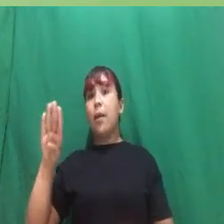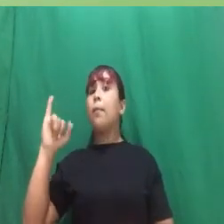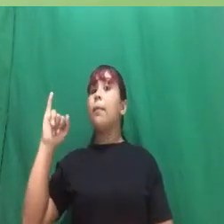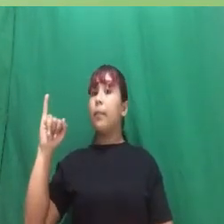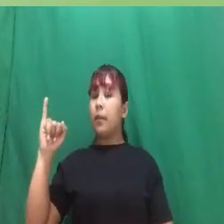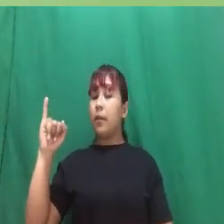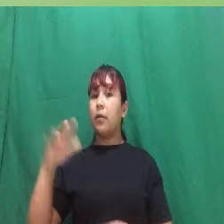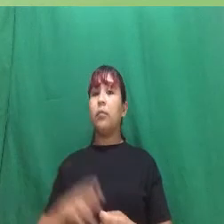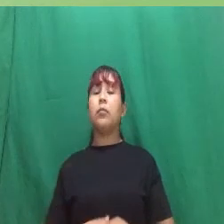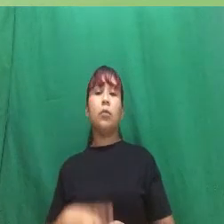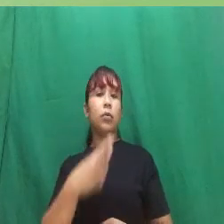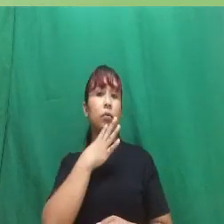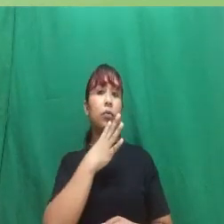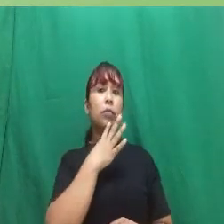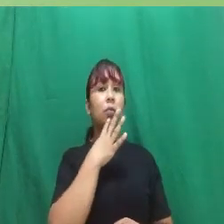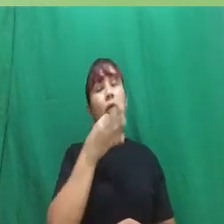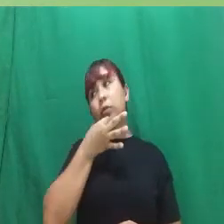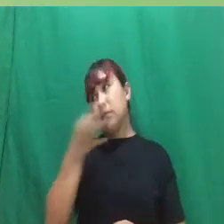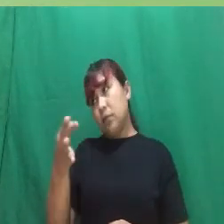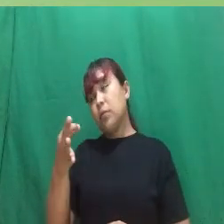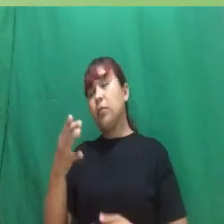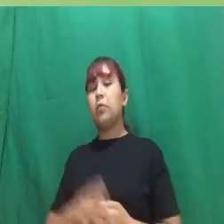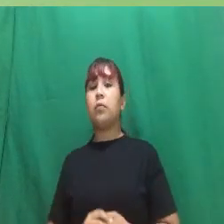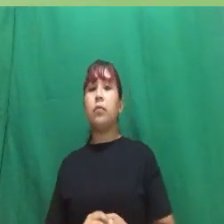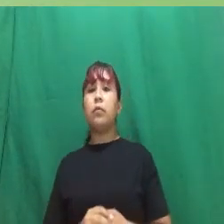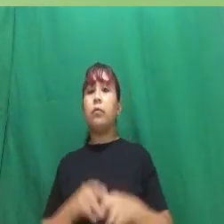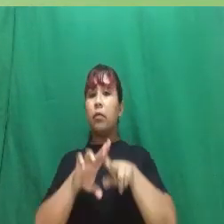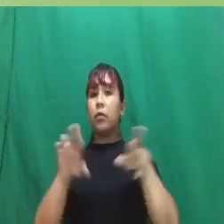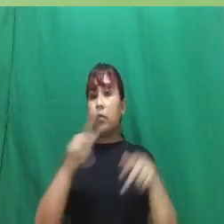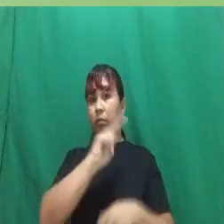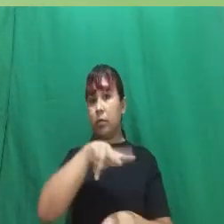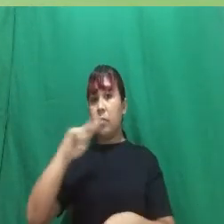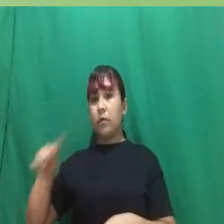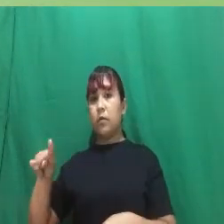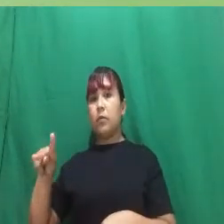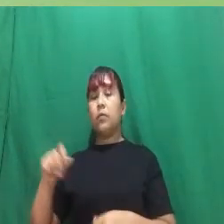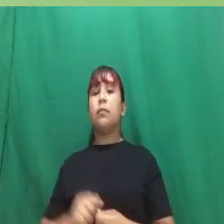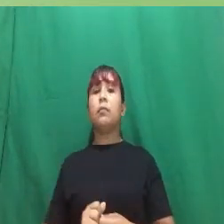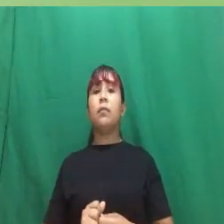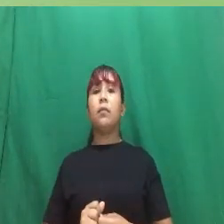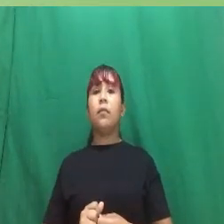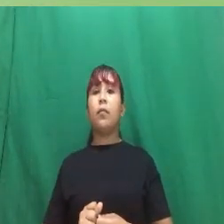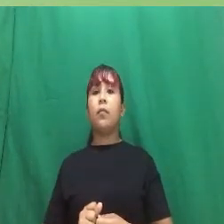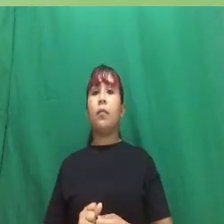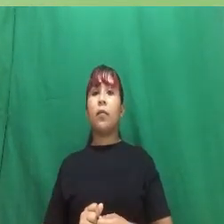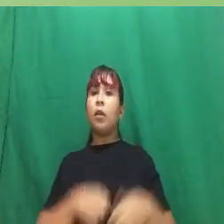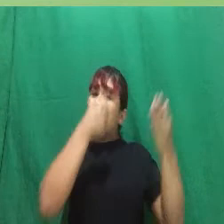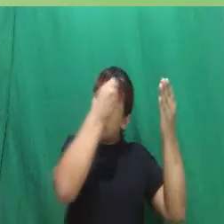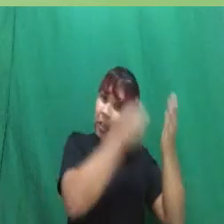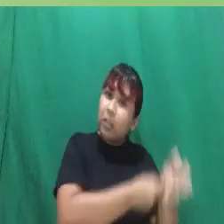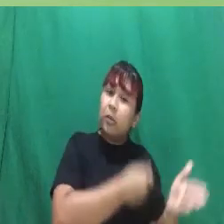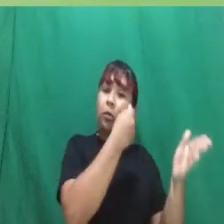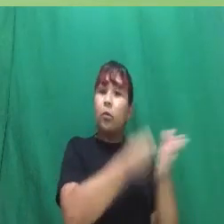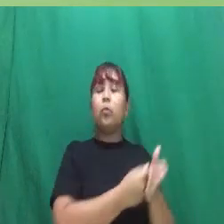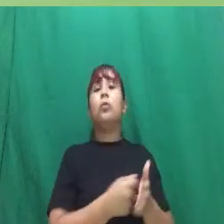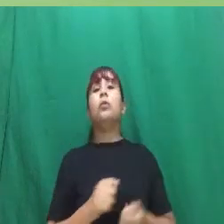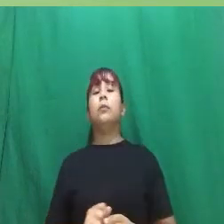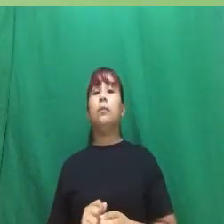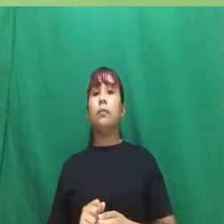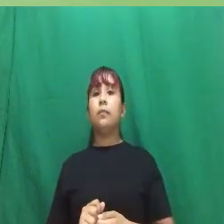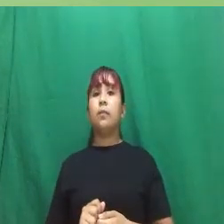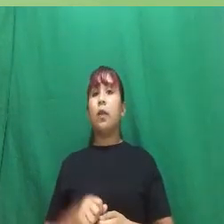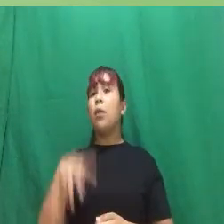está funcionando. Eu não Isso sei o aí. que fazer, porque. Olha, deixa eu te dizer, eu estava assistindo, não foi domingo passado,